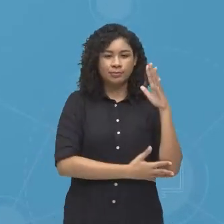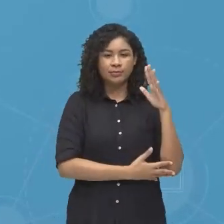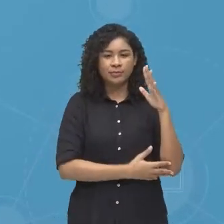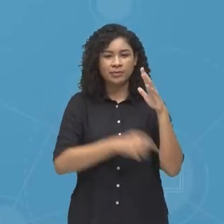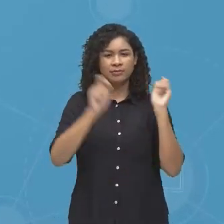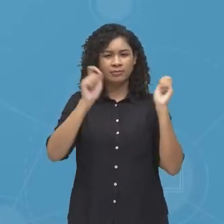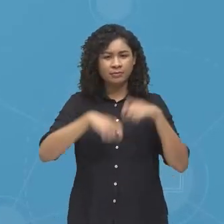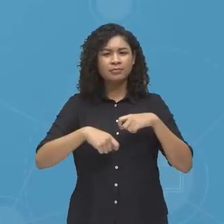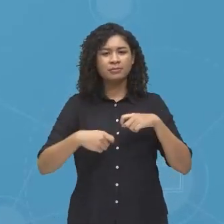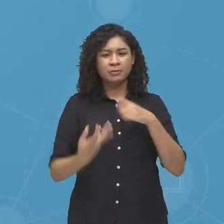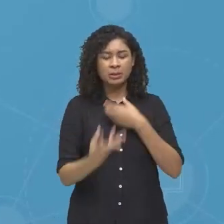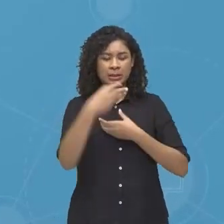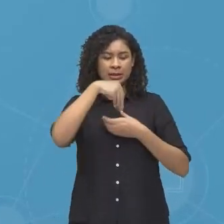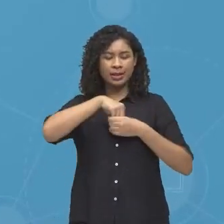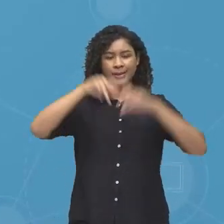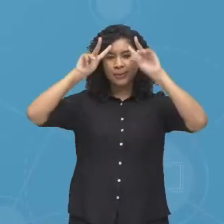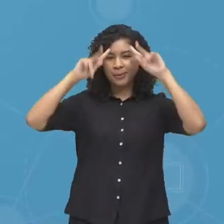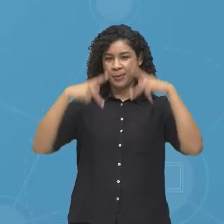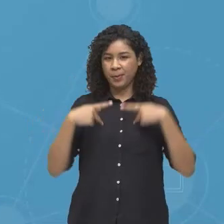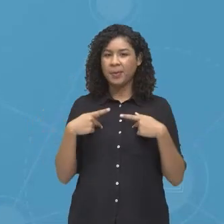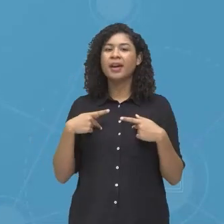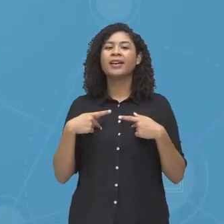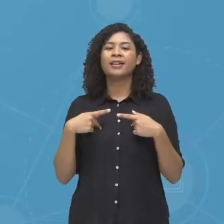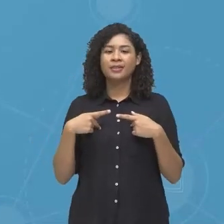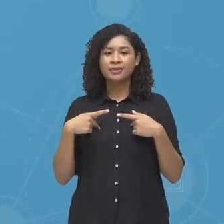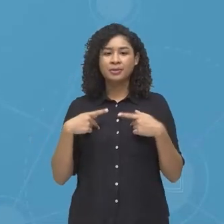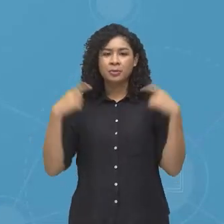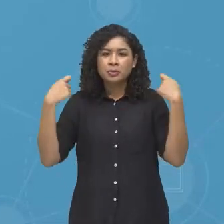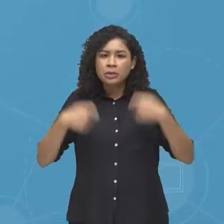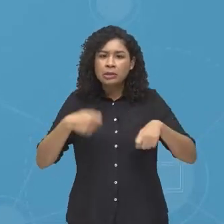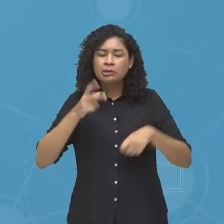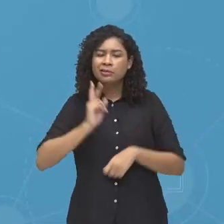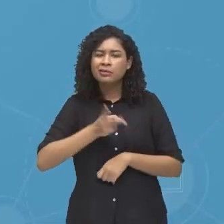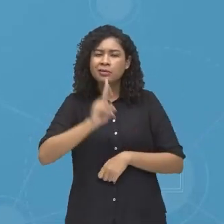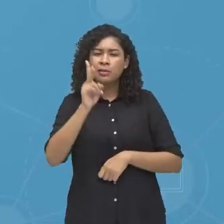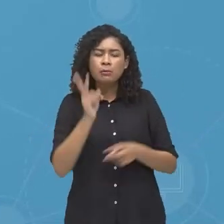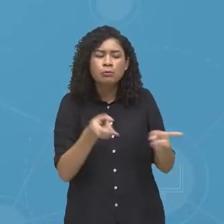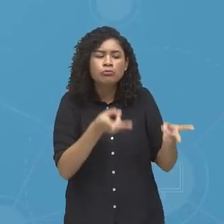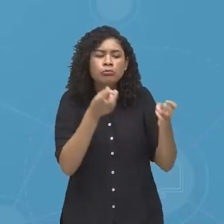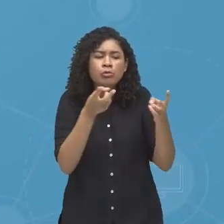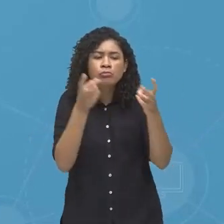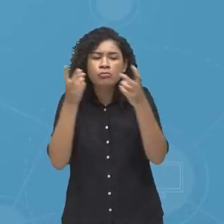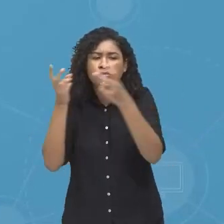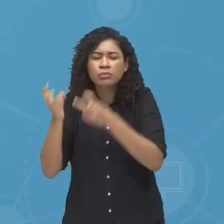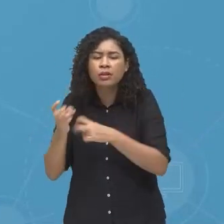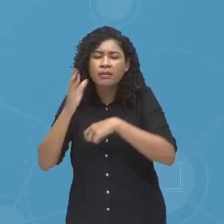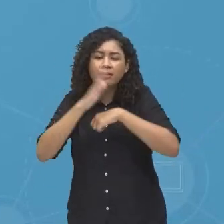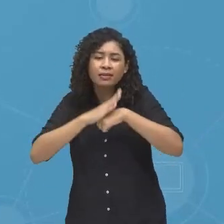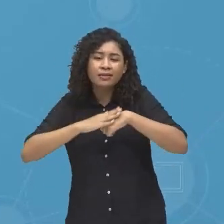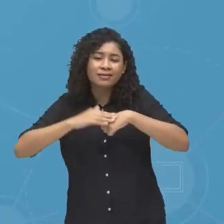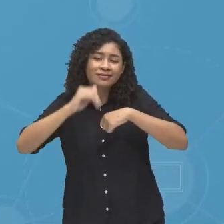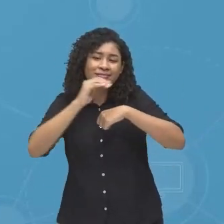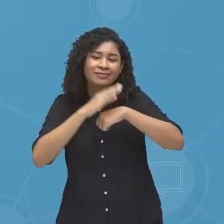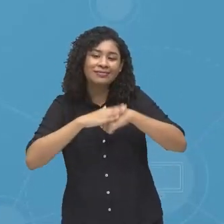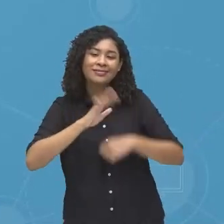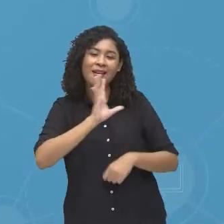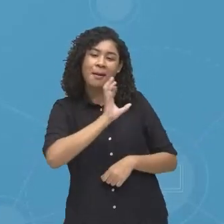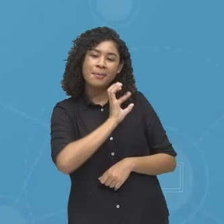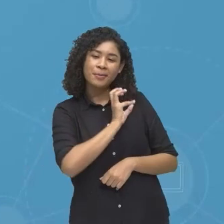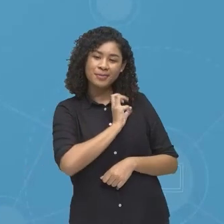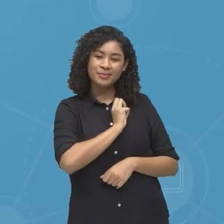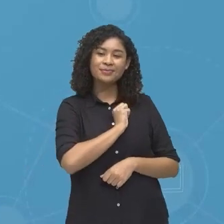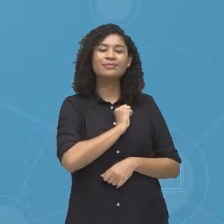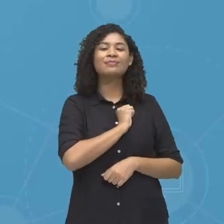de nossa humanidade e que nós devemos olhar isso, para tudo isso, com muito carinho, com muito amor, com muita acolhida,